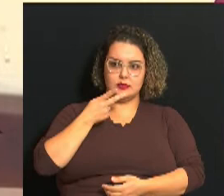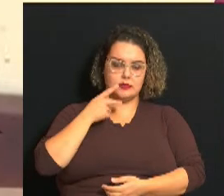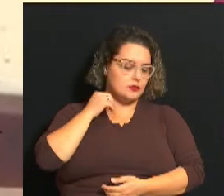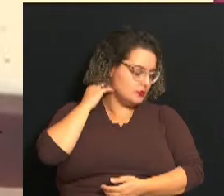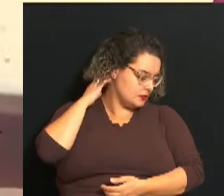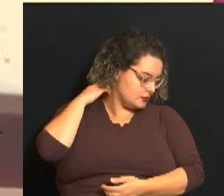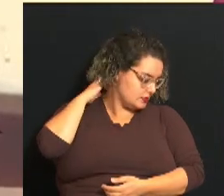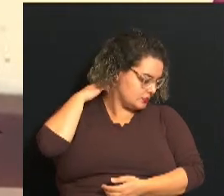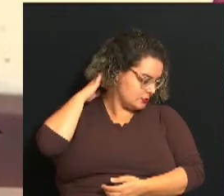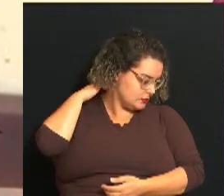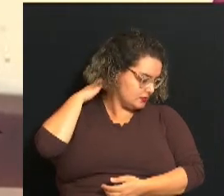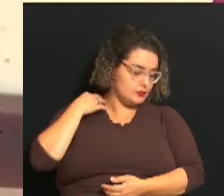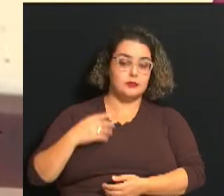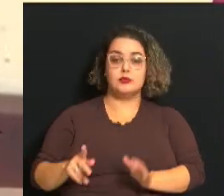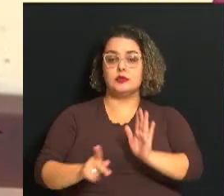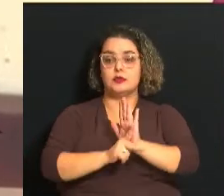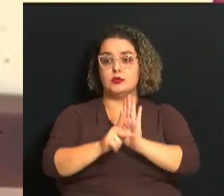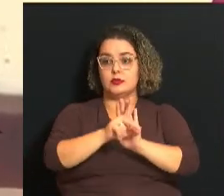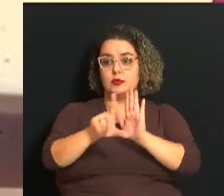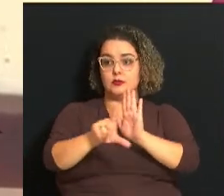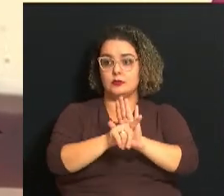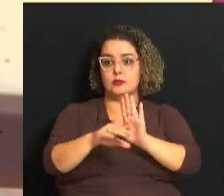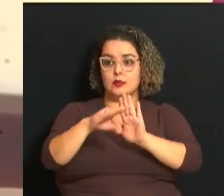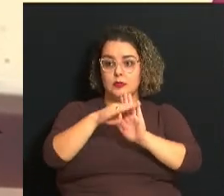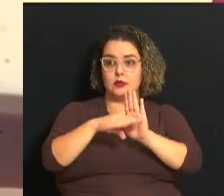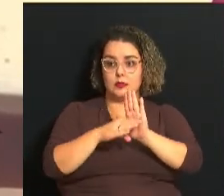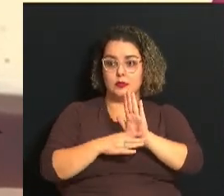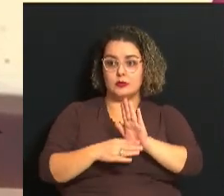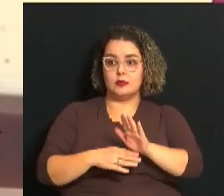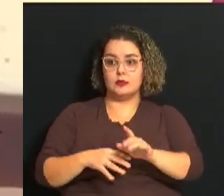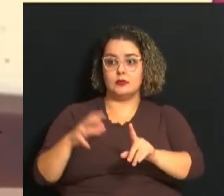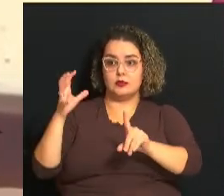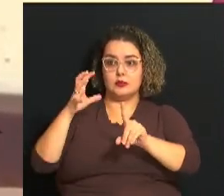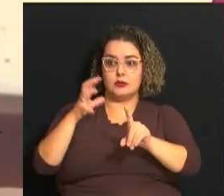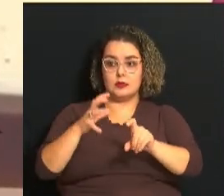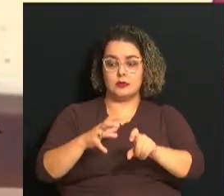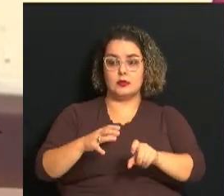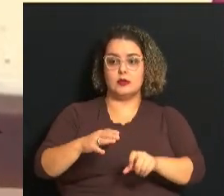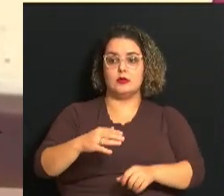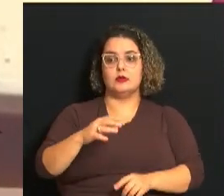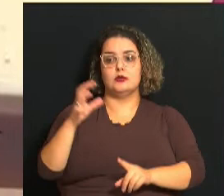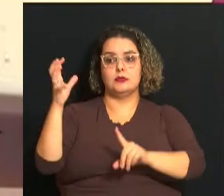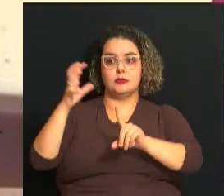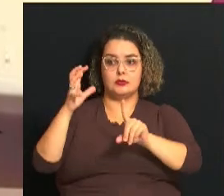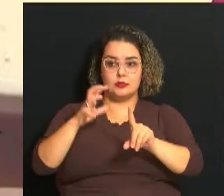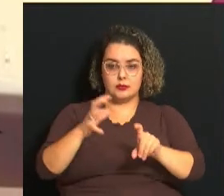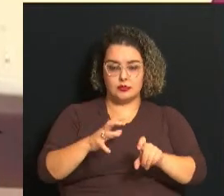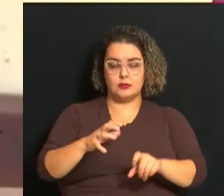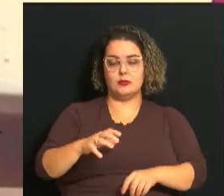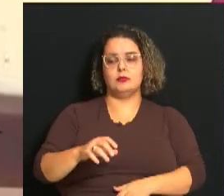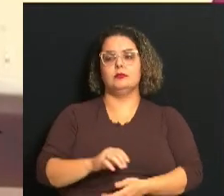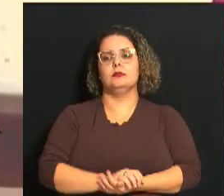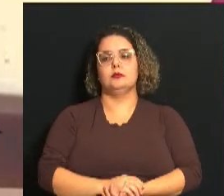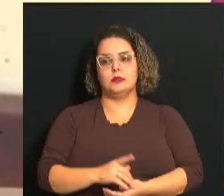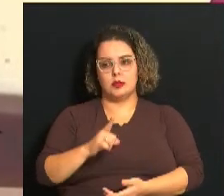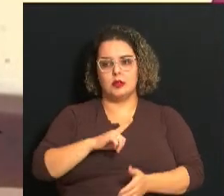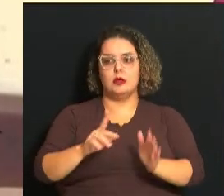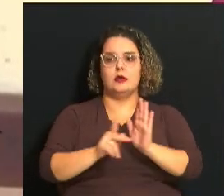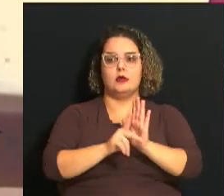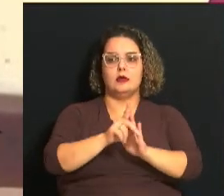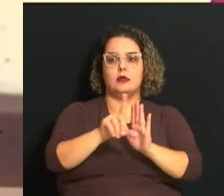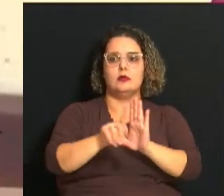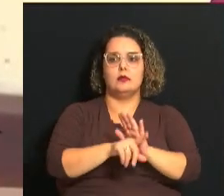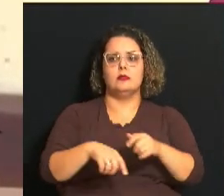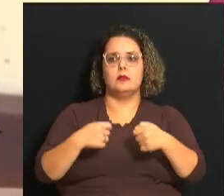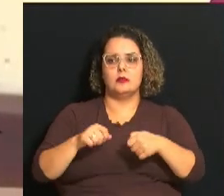de um projeto de lei que falte a questão do assédio moral eu sei que Campinas tem um projeto de leite que a gente precisa resgatar